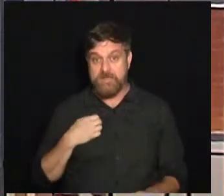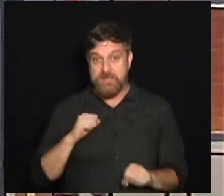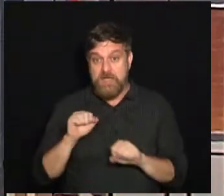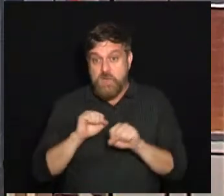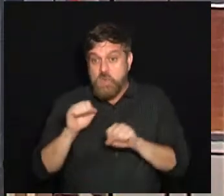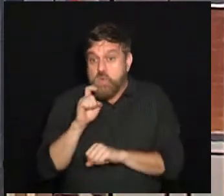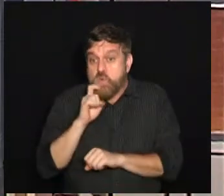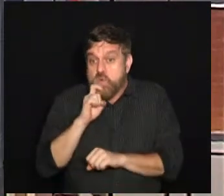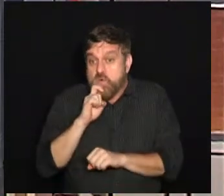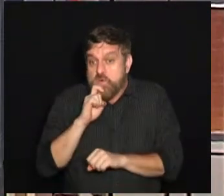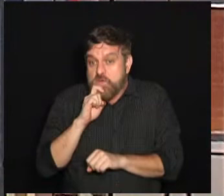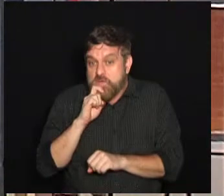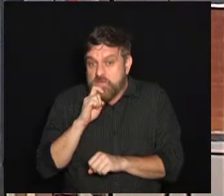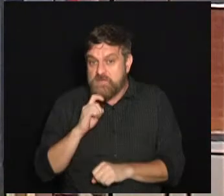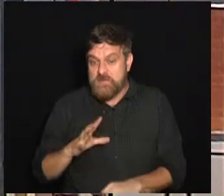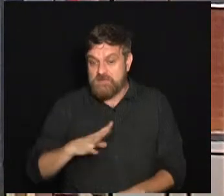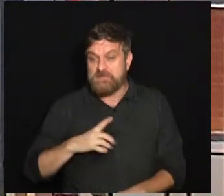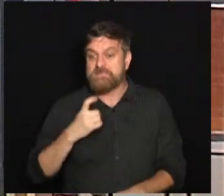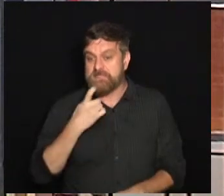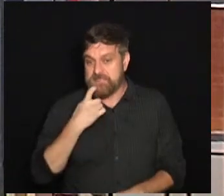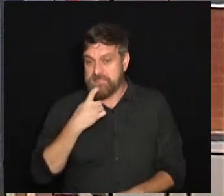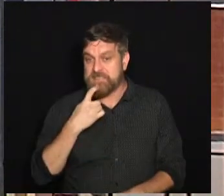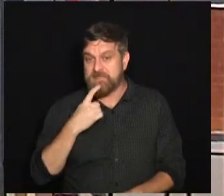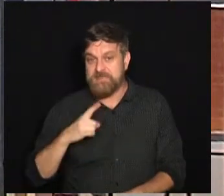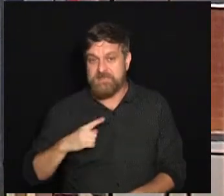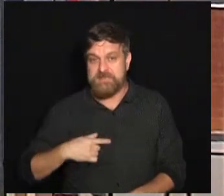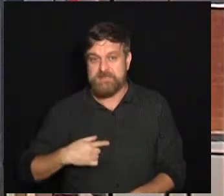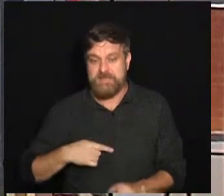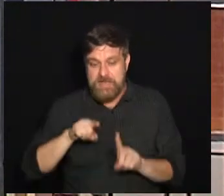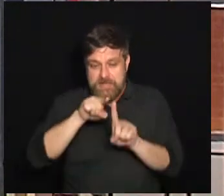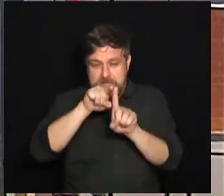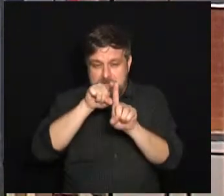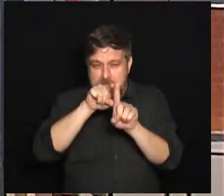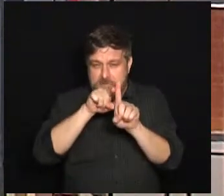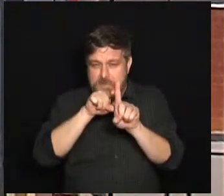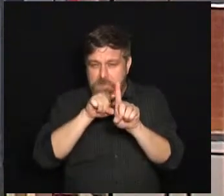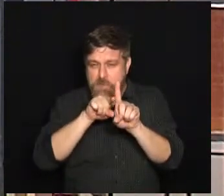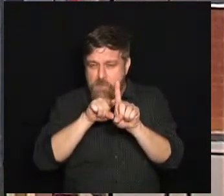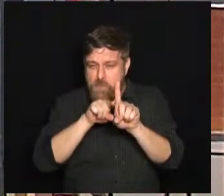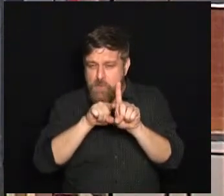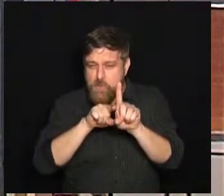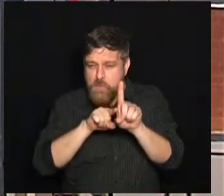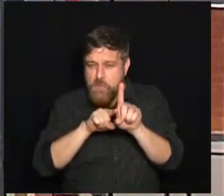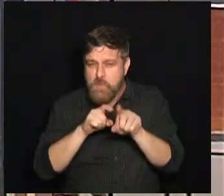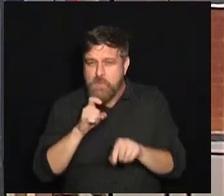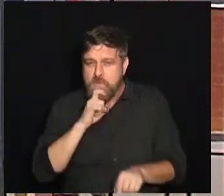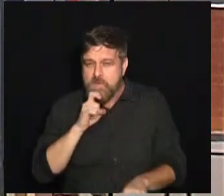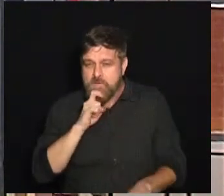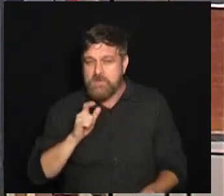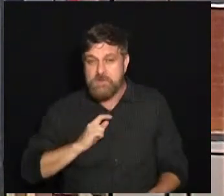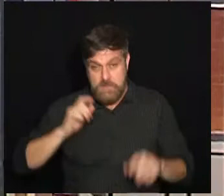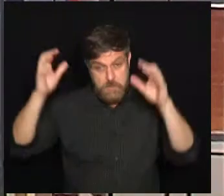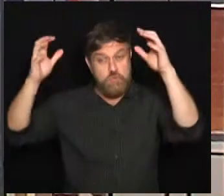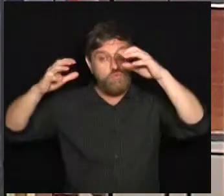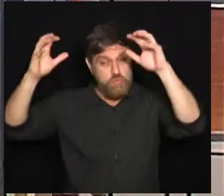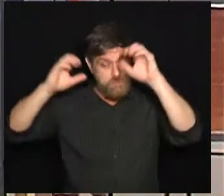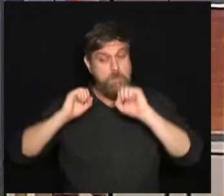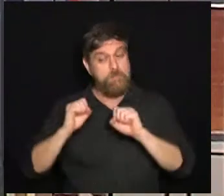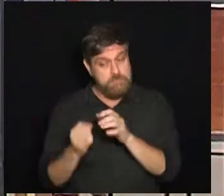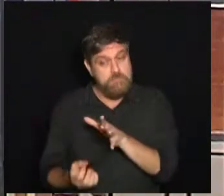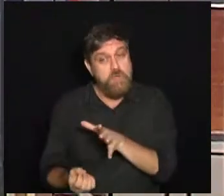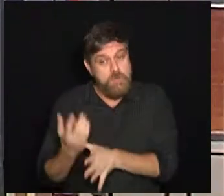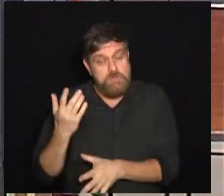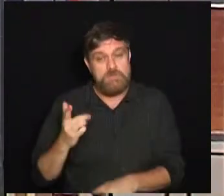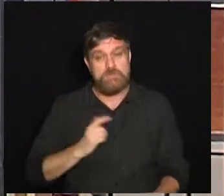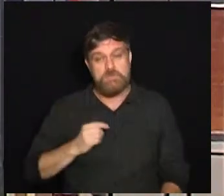a se aproximar da cidade de Campinas, com queda de temperatura e possibilidade acentuada de chuva. O sol